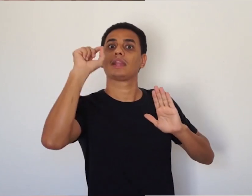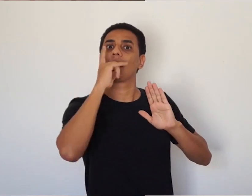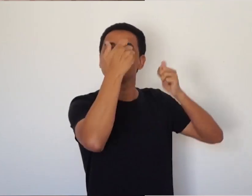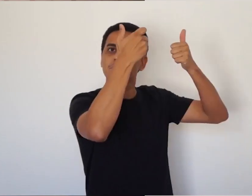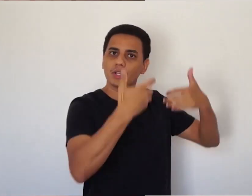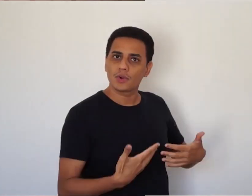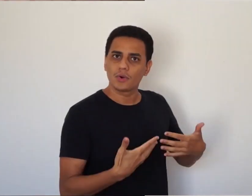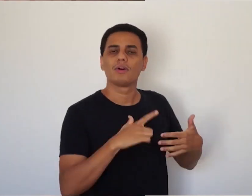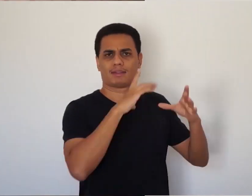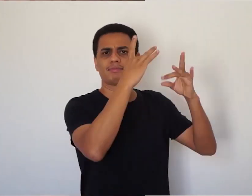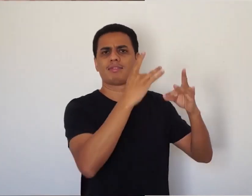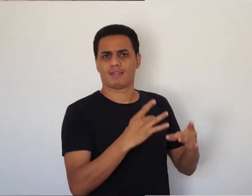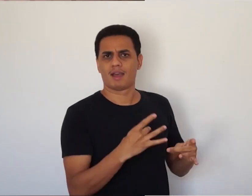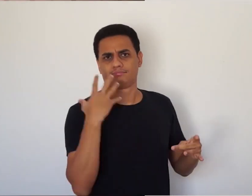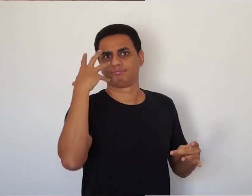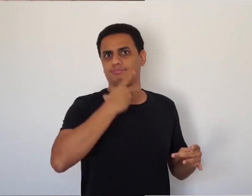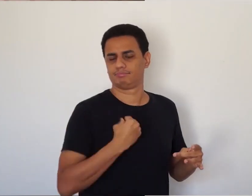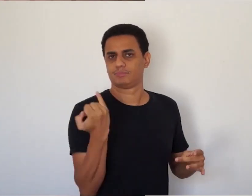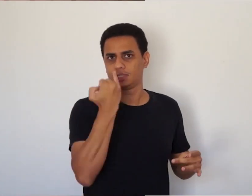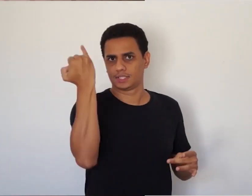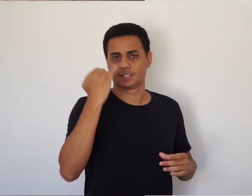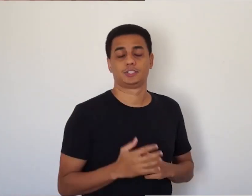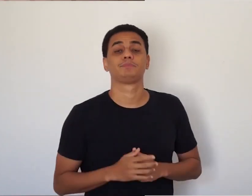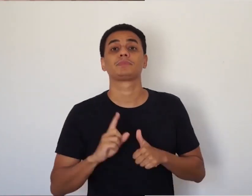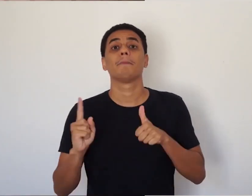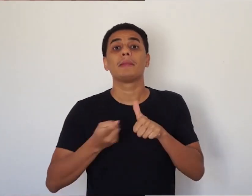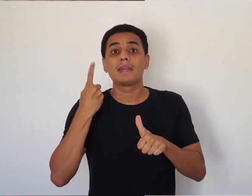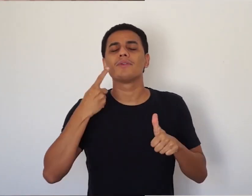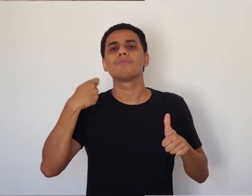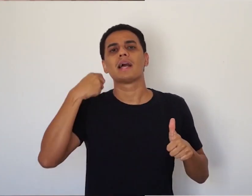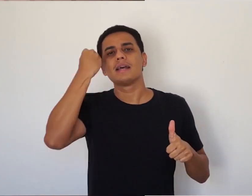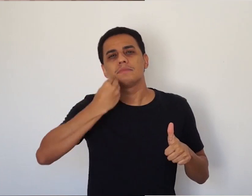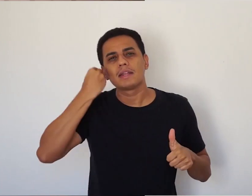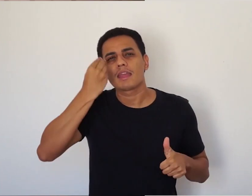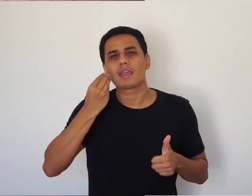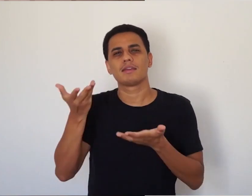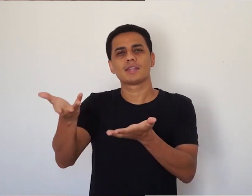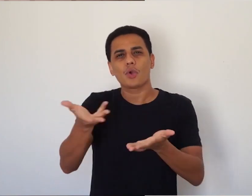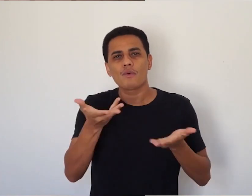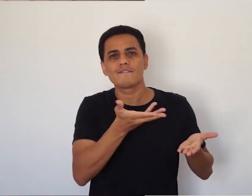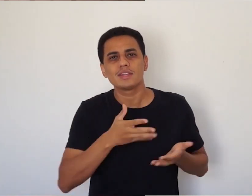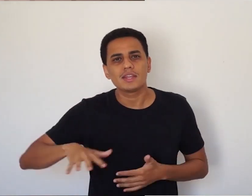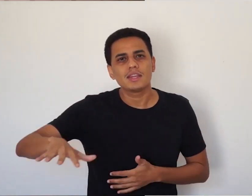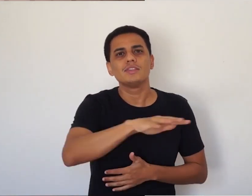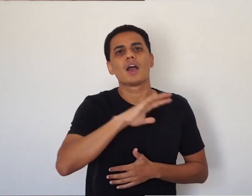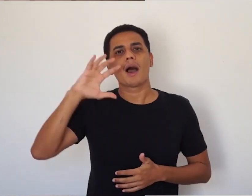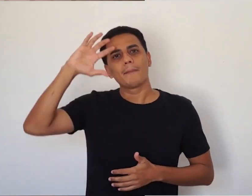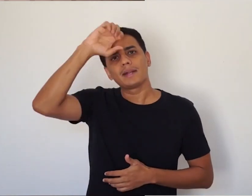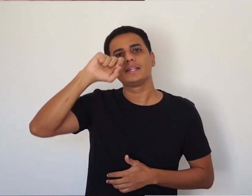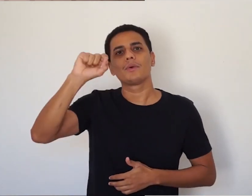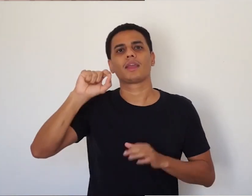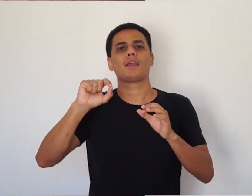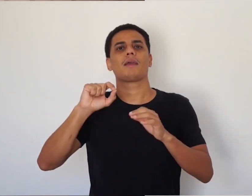uma experiência com muitos detalhes profundos e bonitos. Primeiro, era uma experiência e um convite a